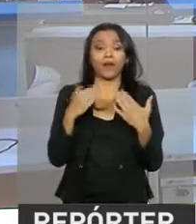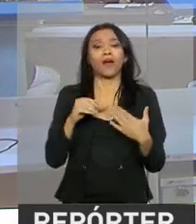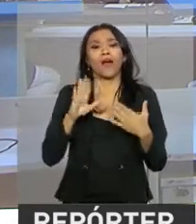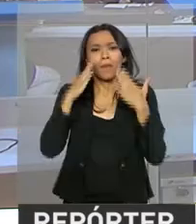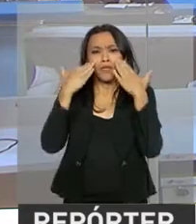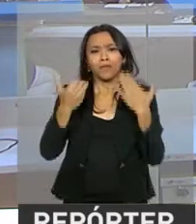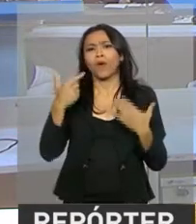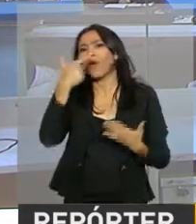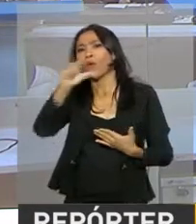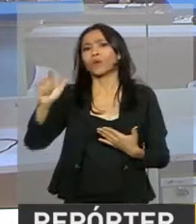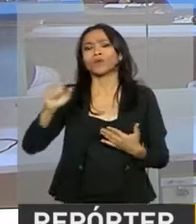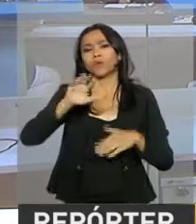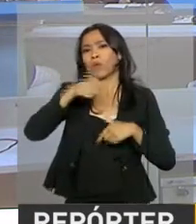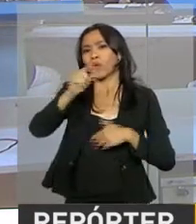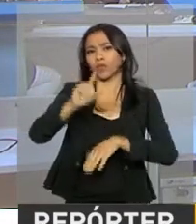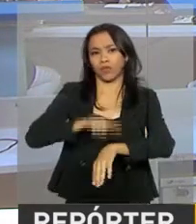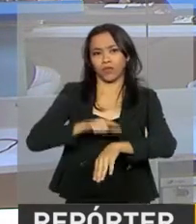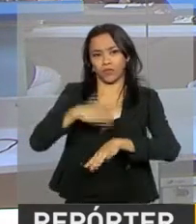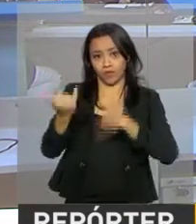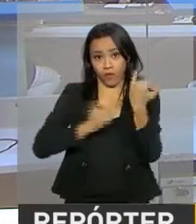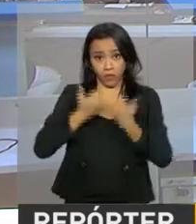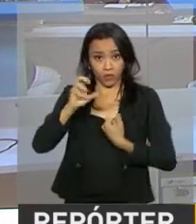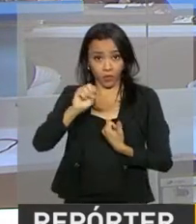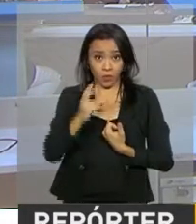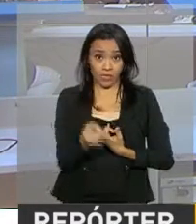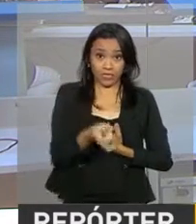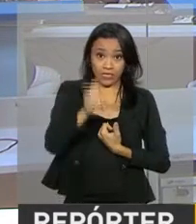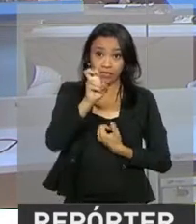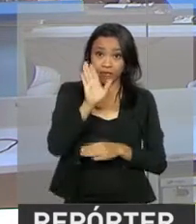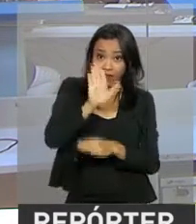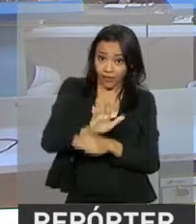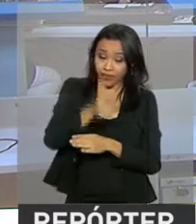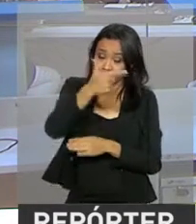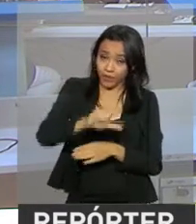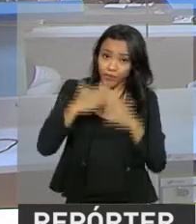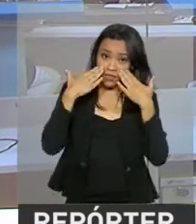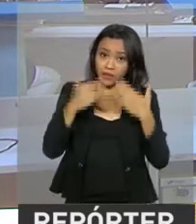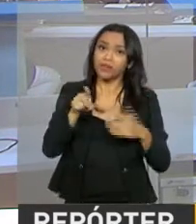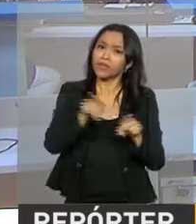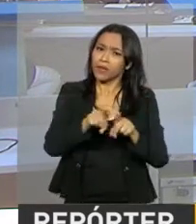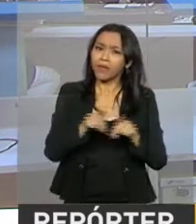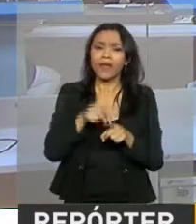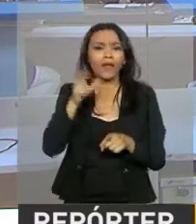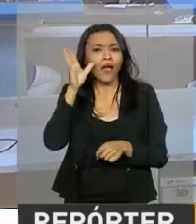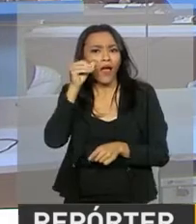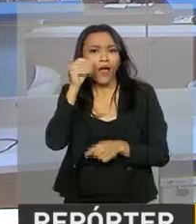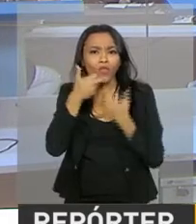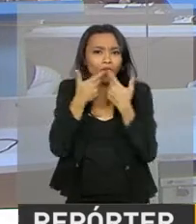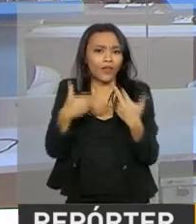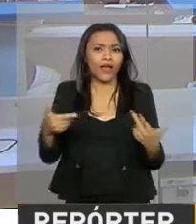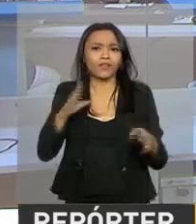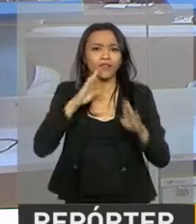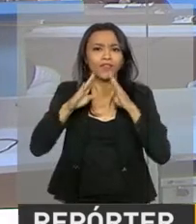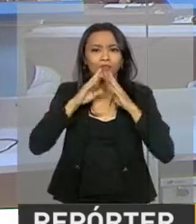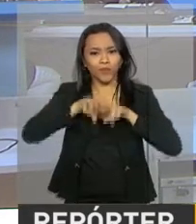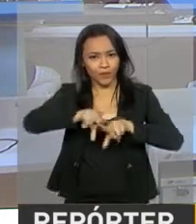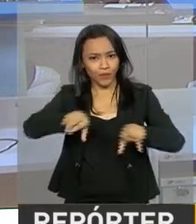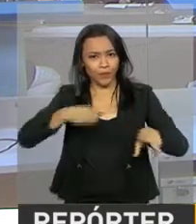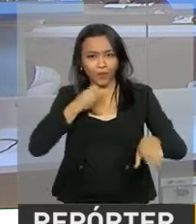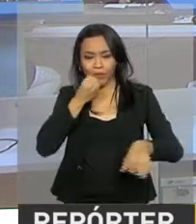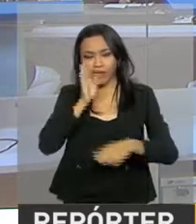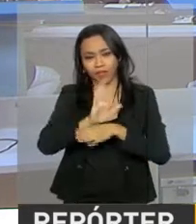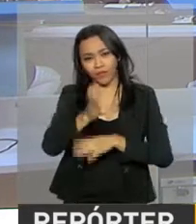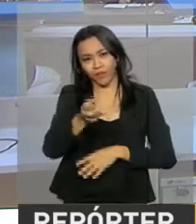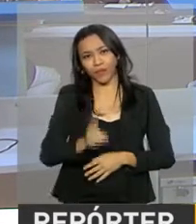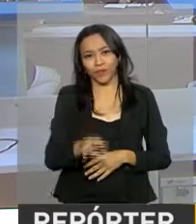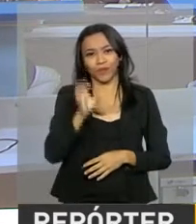qualquer momento com outras informações ou às cinco da tarde na nossa próxima edição acompanhe também as novidades em nossas redes sociais boa tarde pra